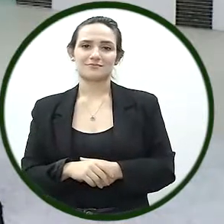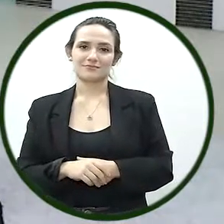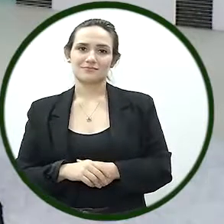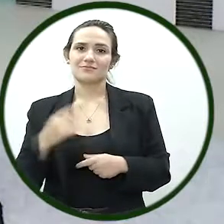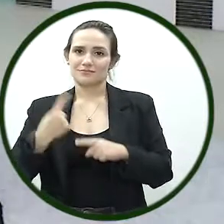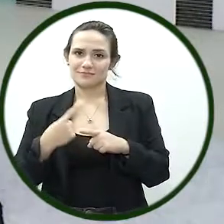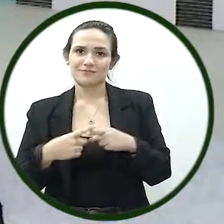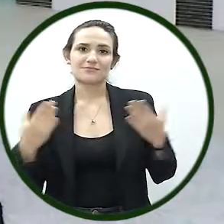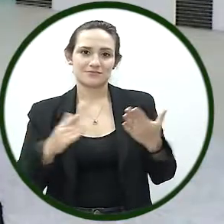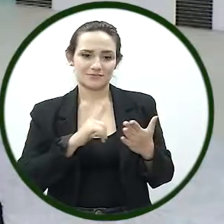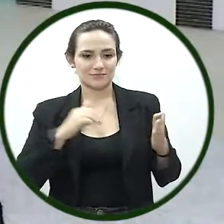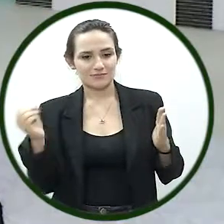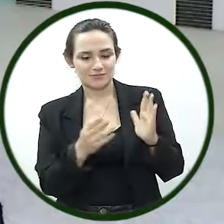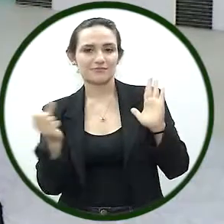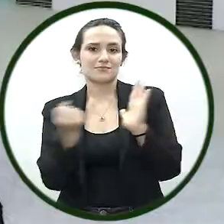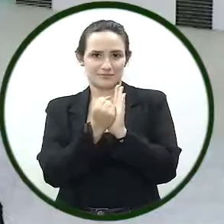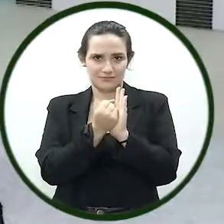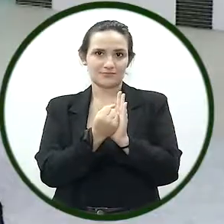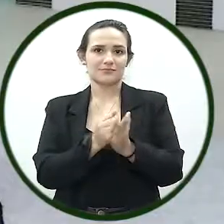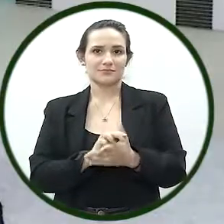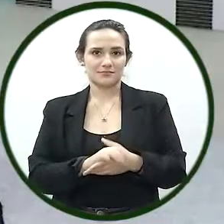da violência, né? Porque é um exemplo. Você pega